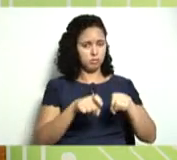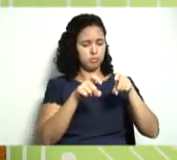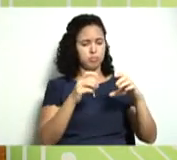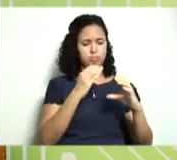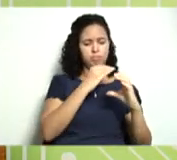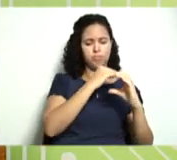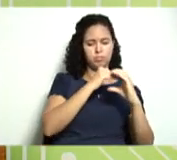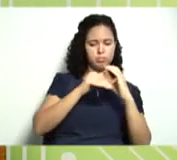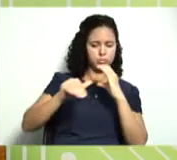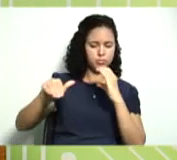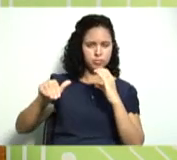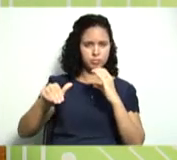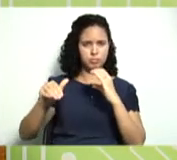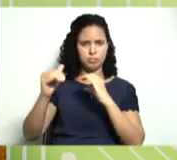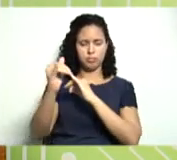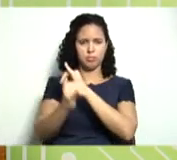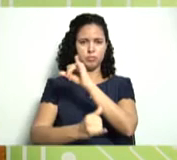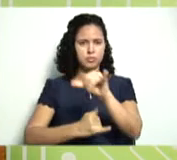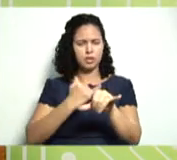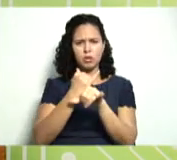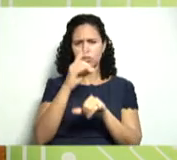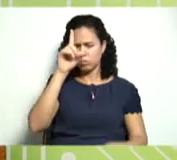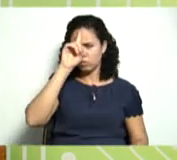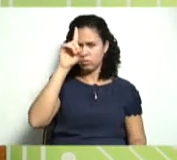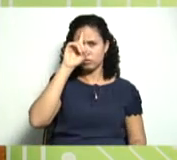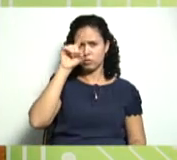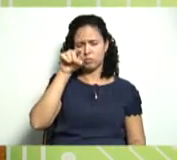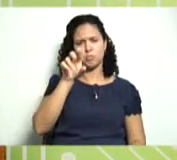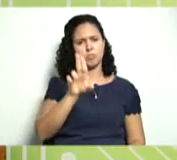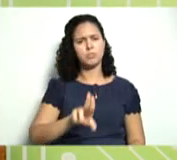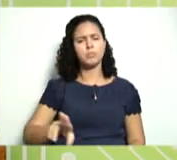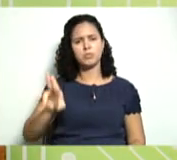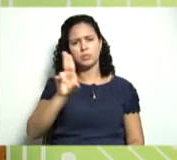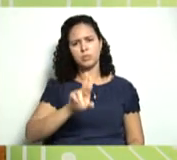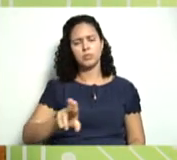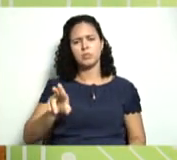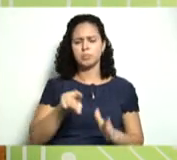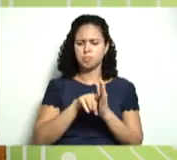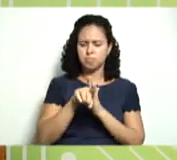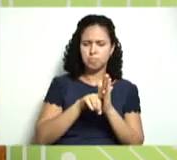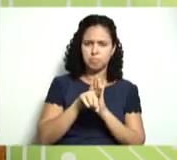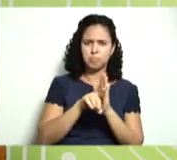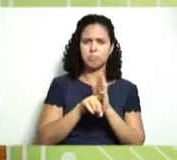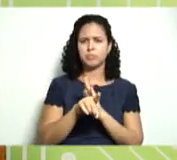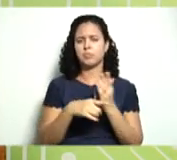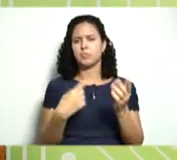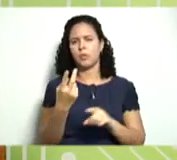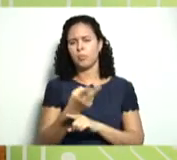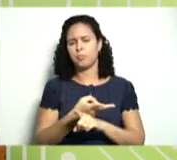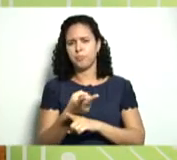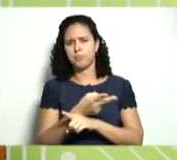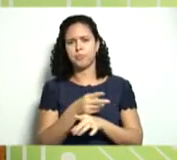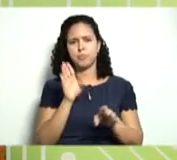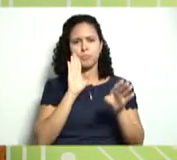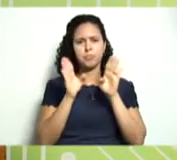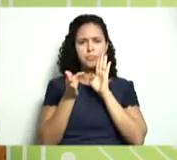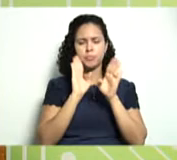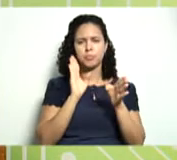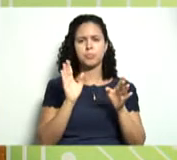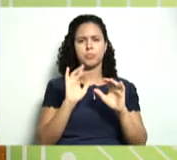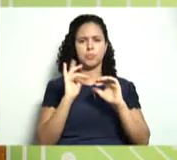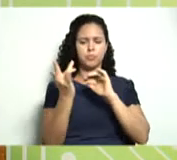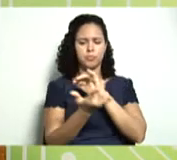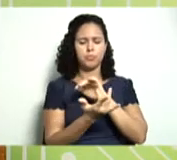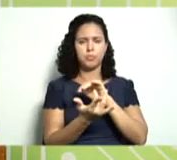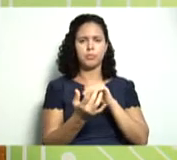internet com vocês fazem diariamente utilizando redes sociais fazendo uma pesquisa uma busca lembrando deixando